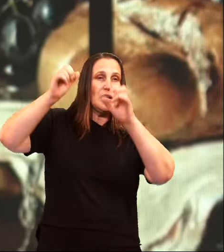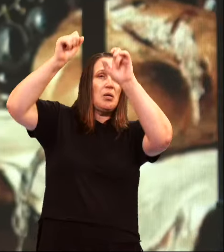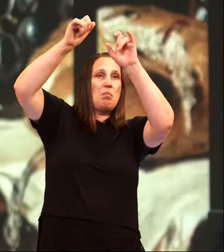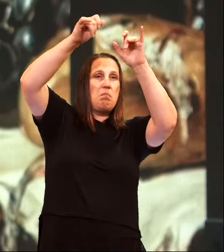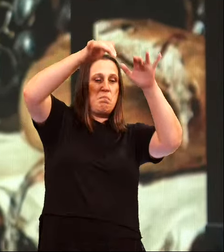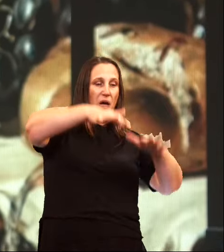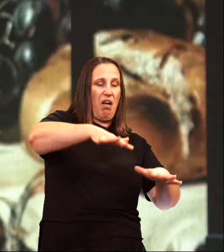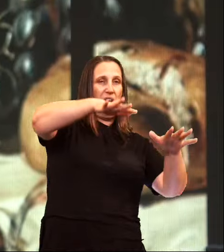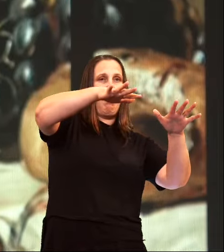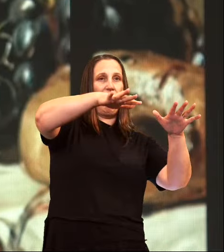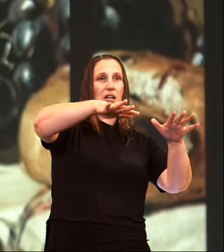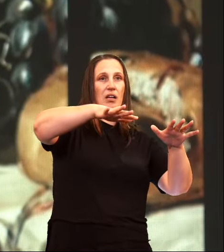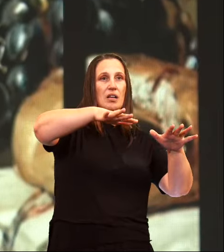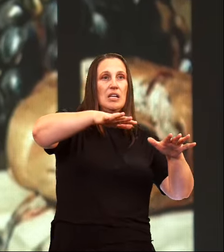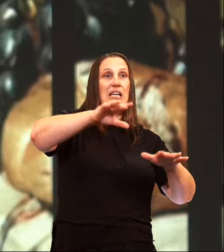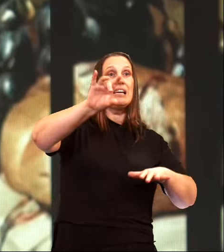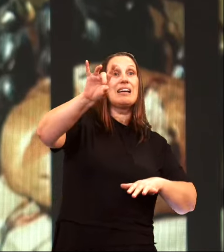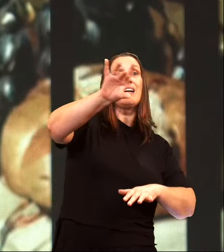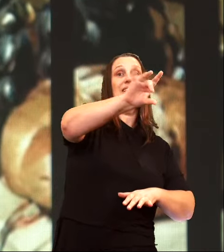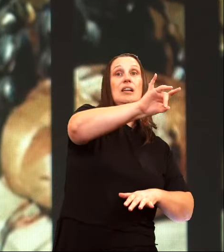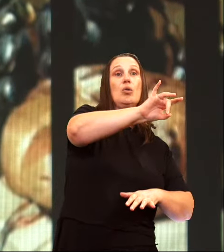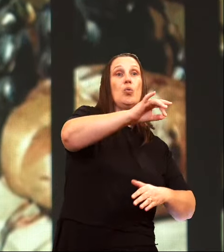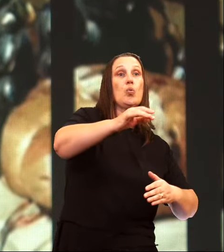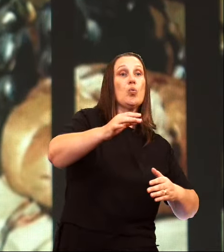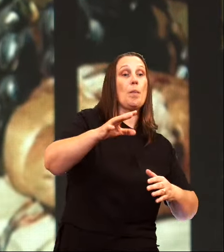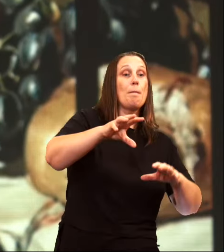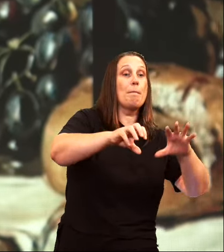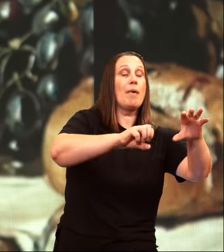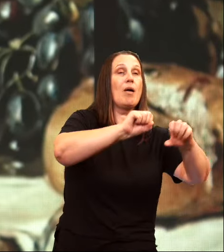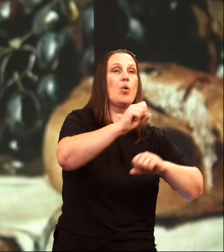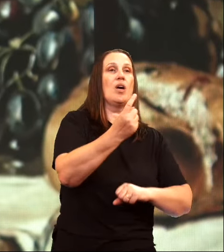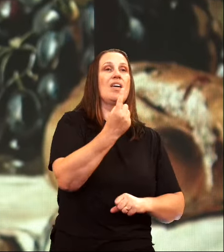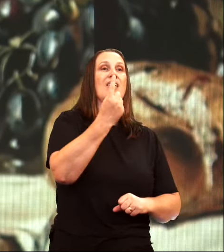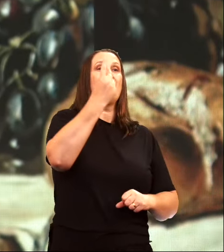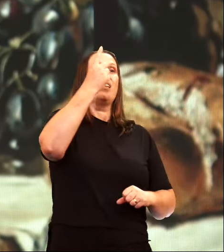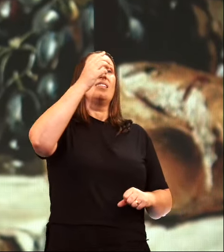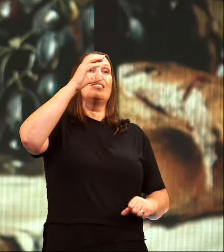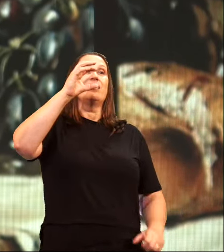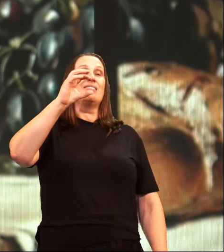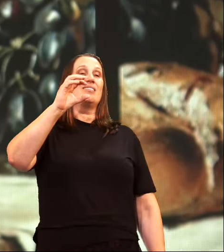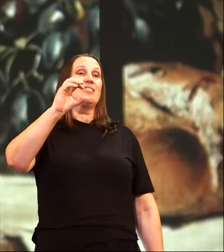comer em casa 10 homers, diz a Bíblia. Um homer era 22 litros.